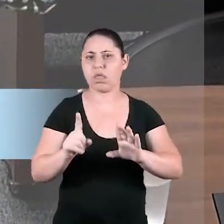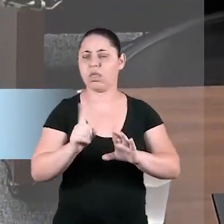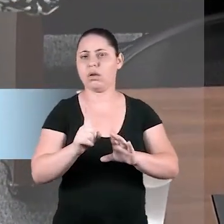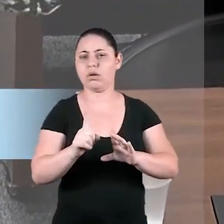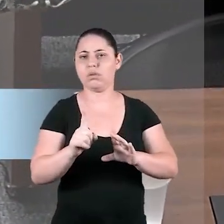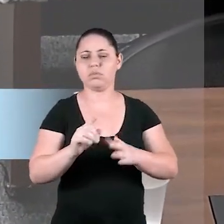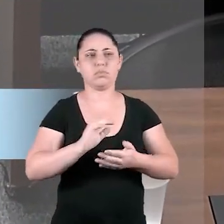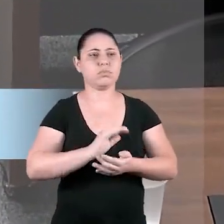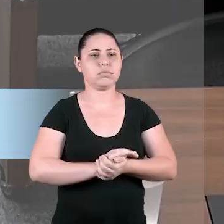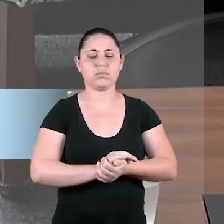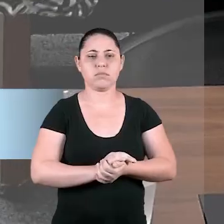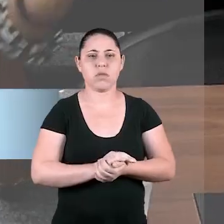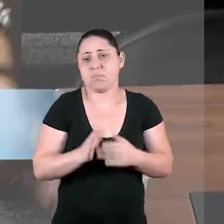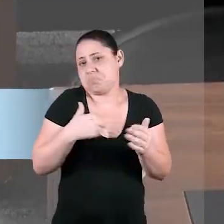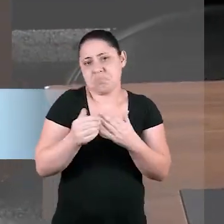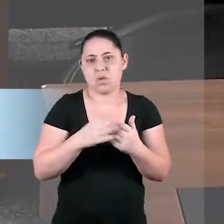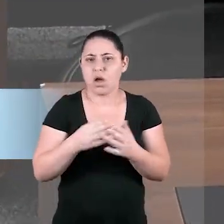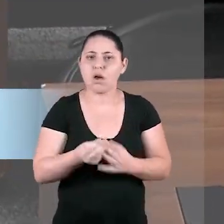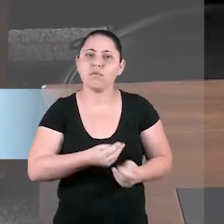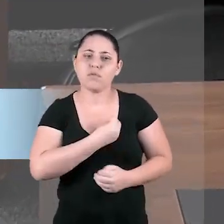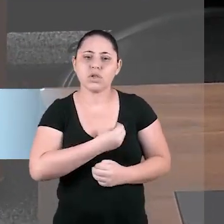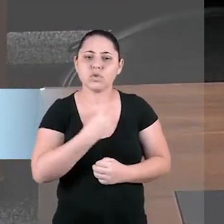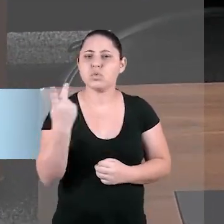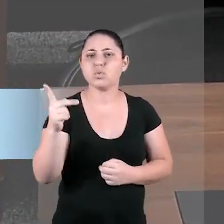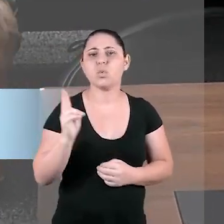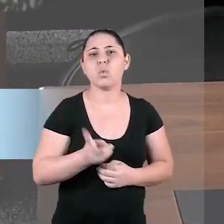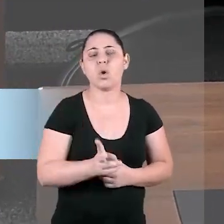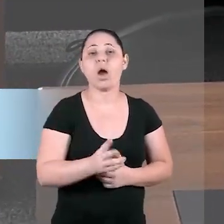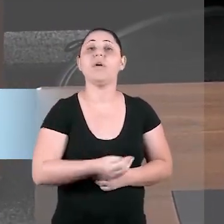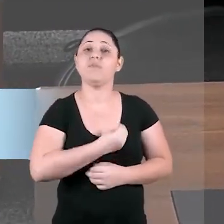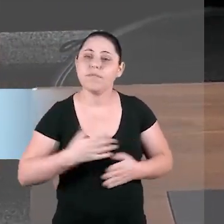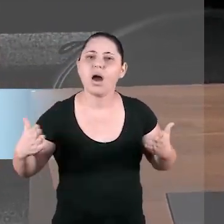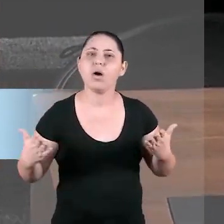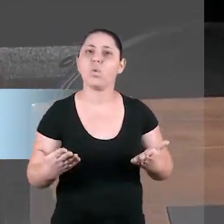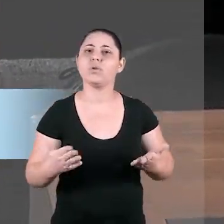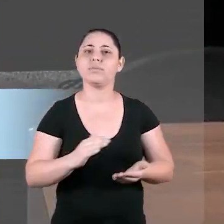quer dizer, independe de quanto tempo você vai viver. Vive agora.